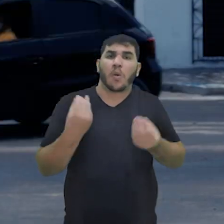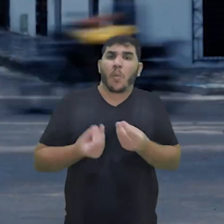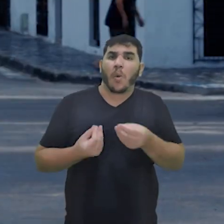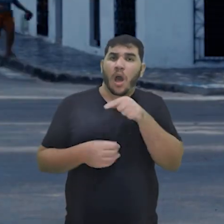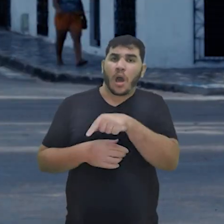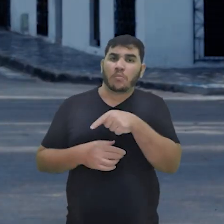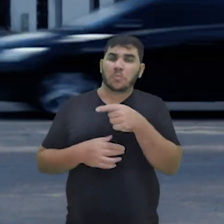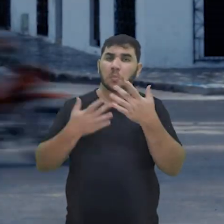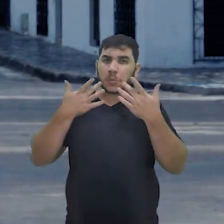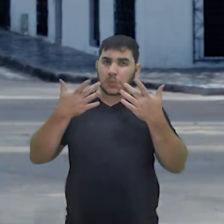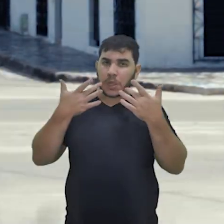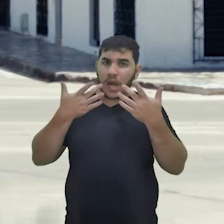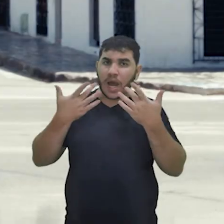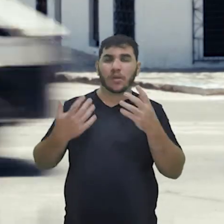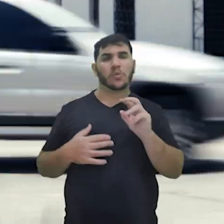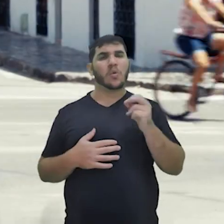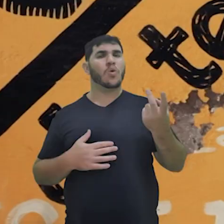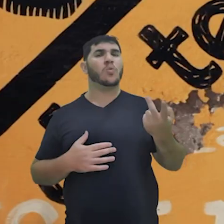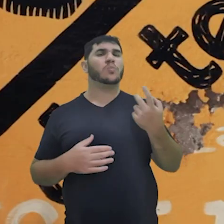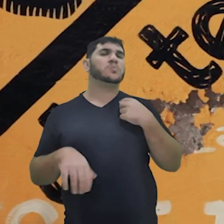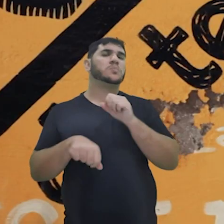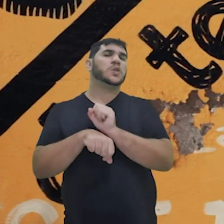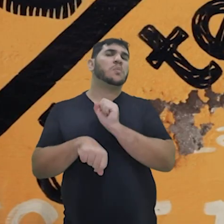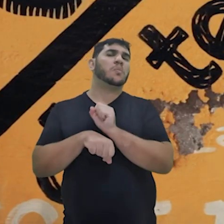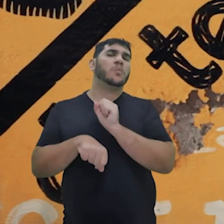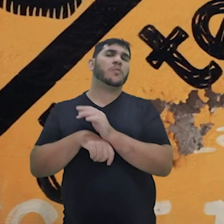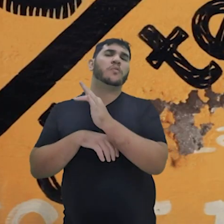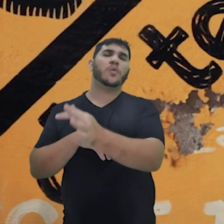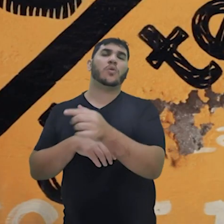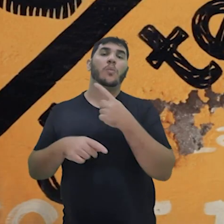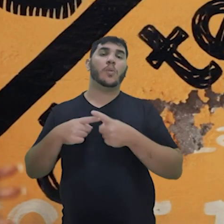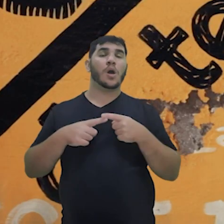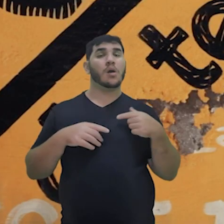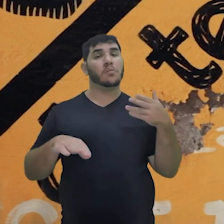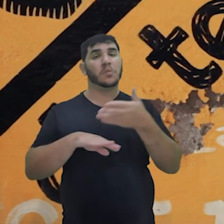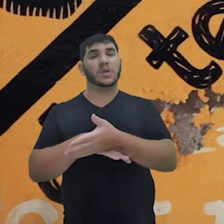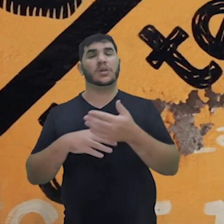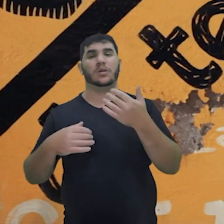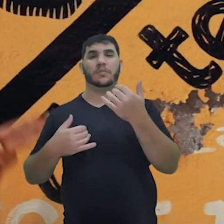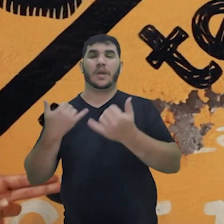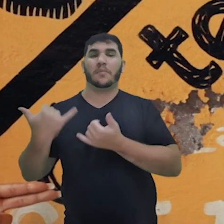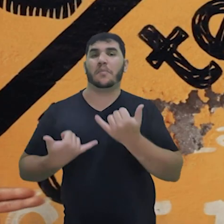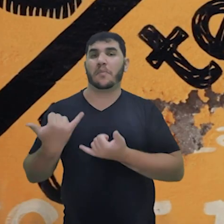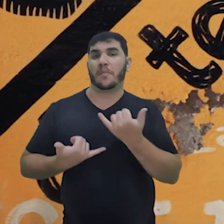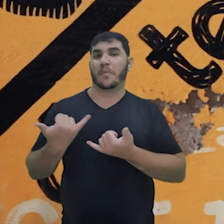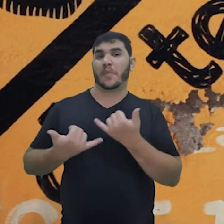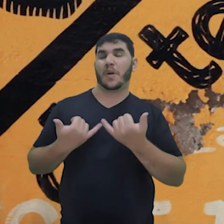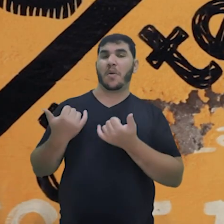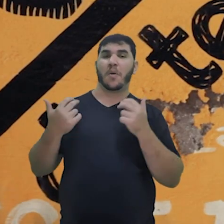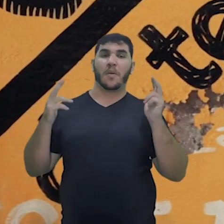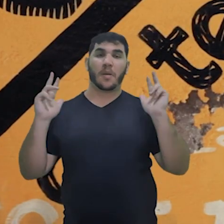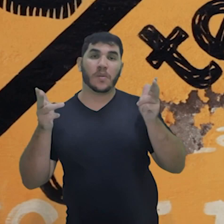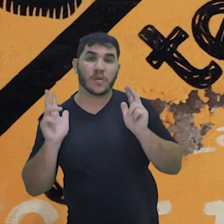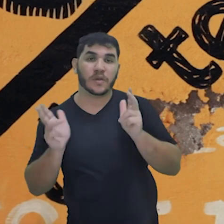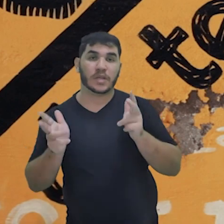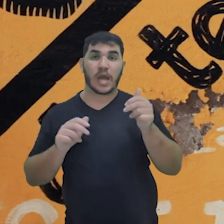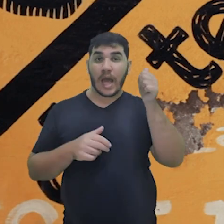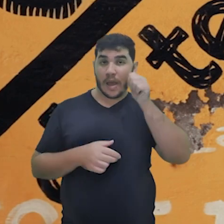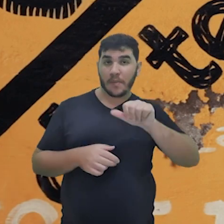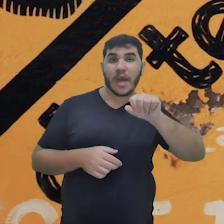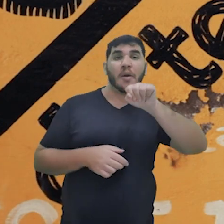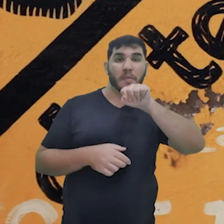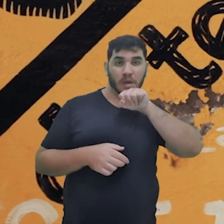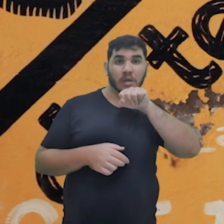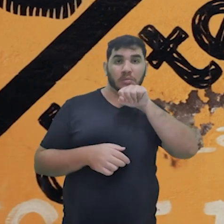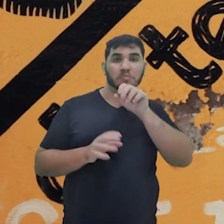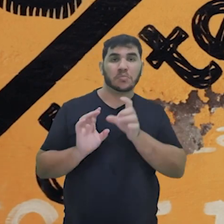isso, ou esperava, ou pretendia algo, porque era um lugar que eu ia para me divertir, era o lugar que a minha mãe deixava ir, porque